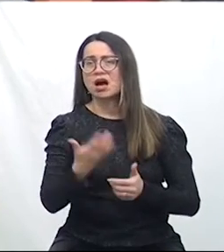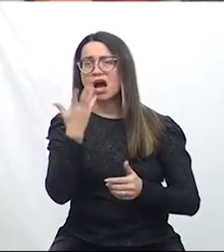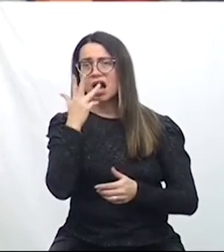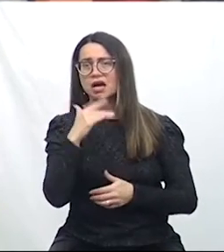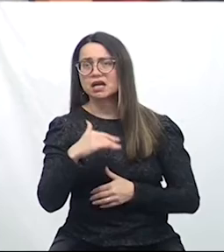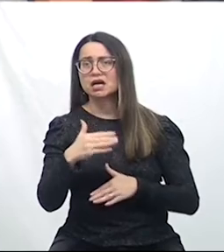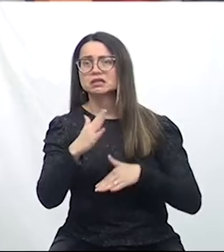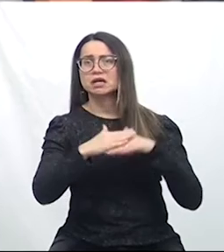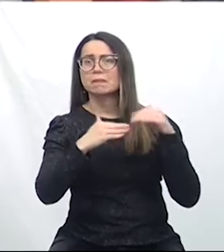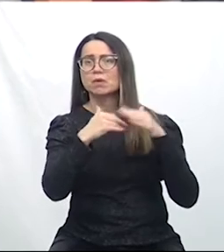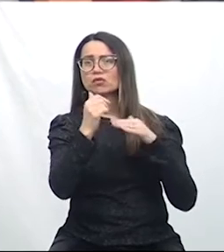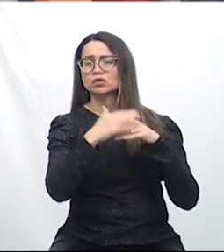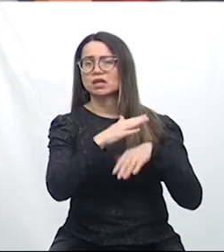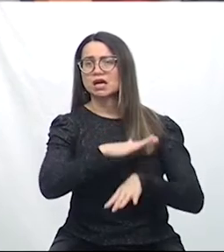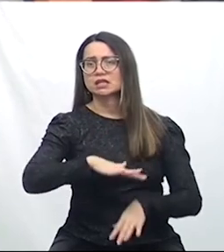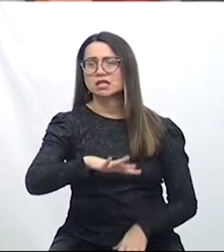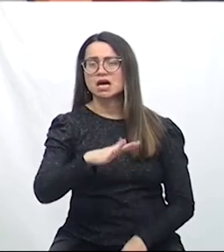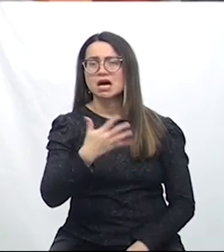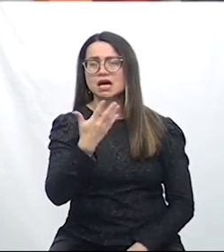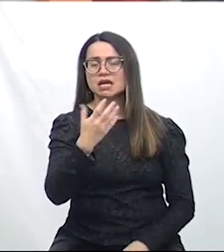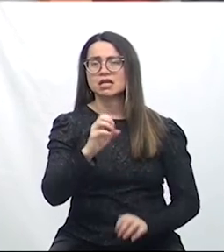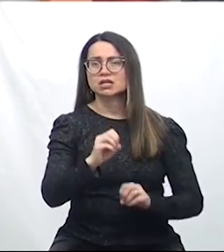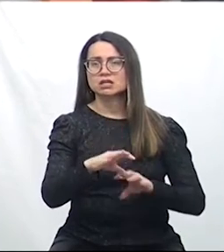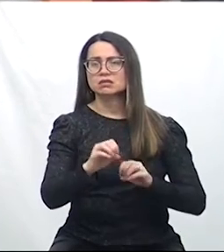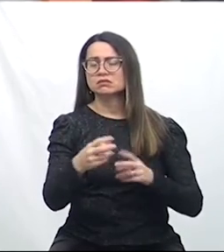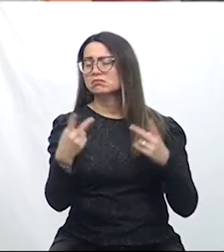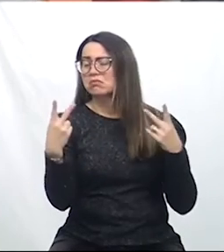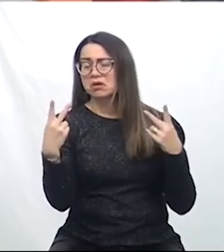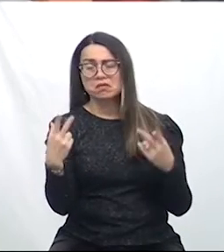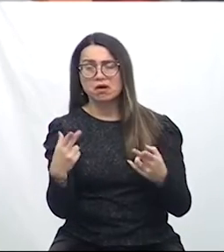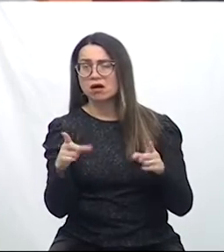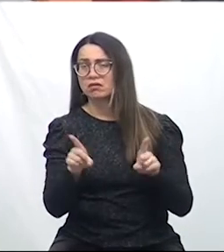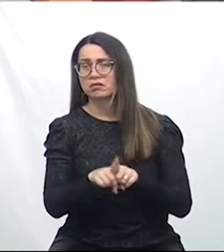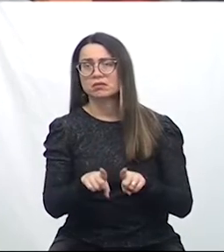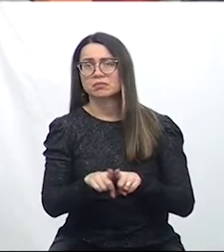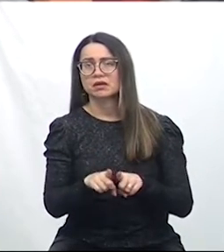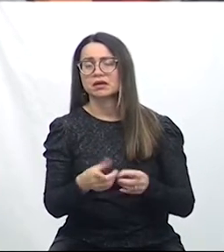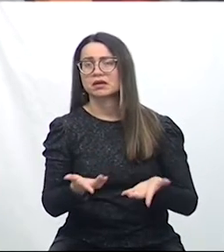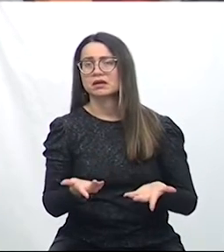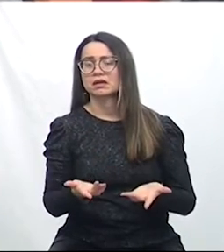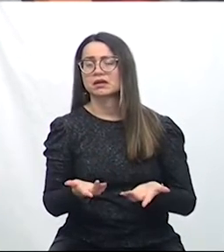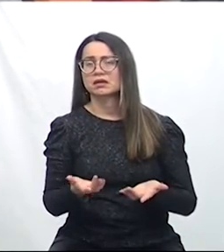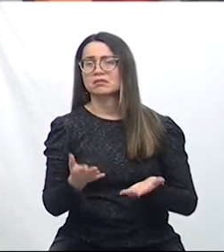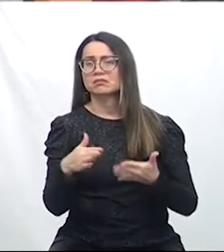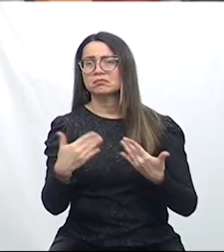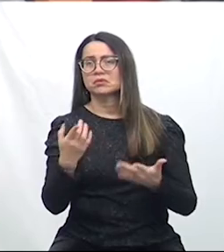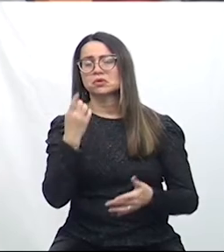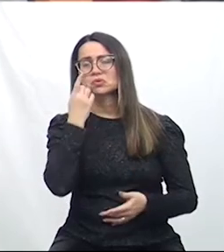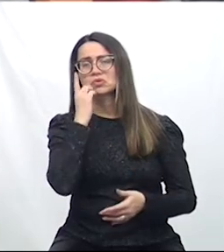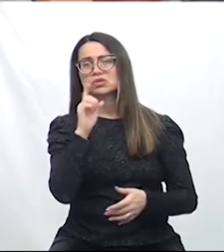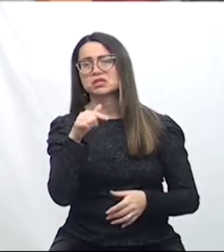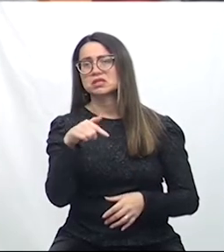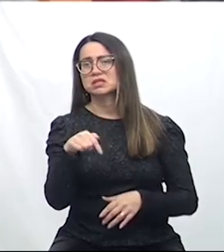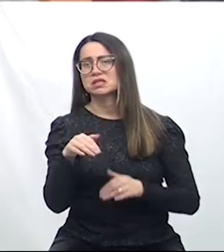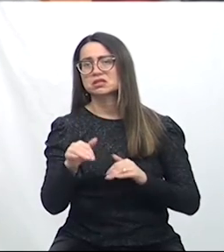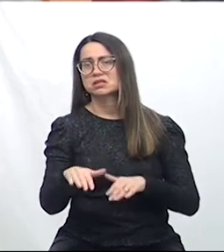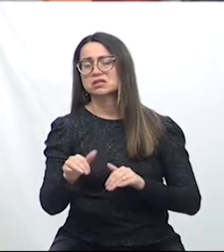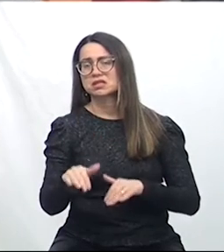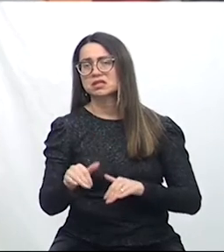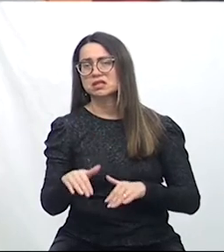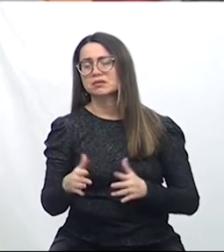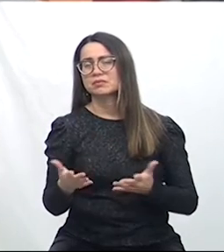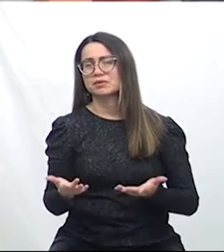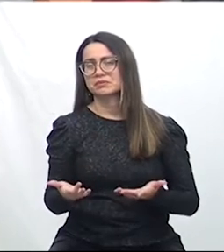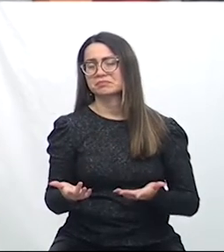mesmo. Todo mundo fala com amor, como sempre foi. Eu já desfilei várias vezes no 7 de setembro e a gente tem amor nesse dia de